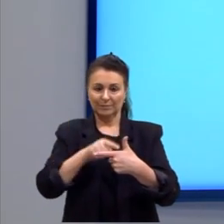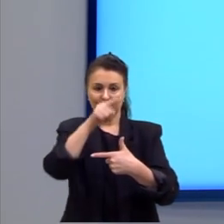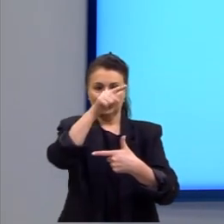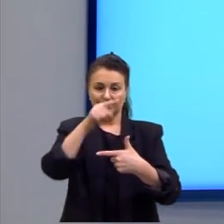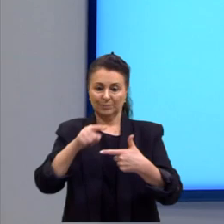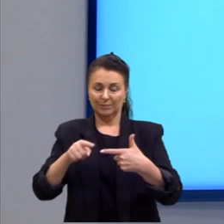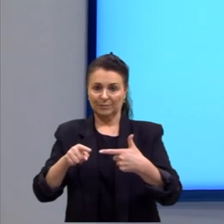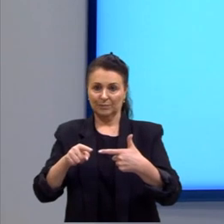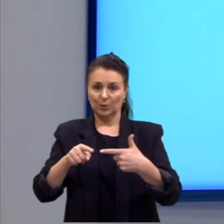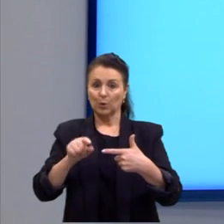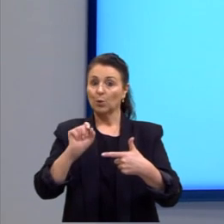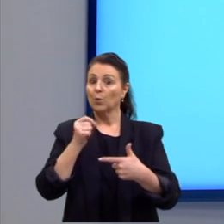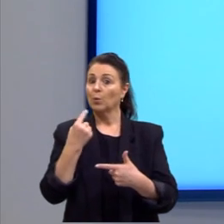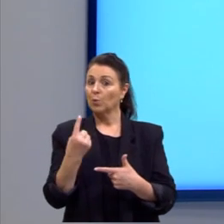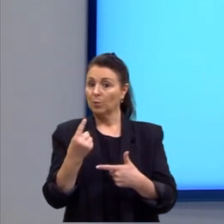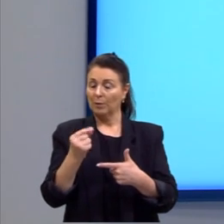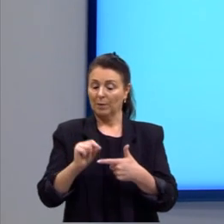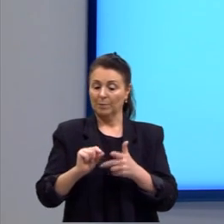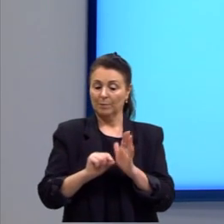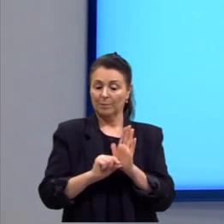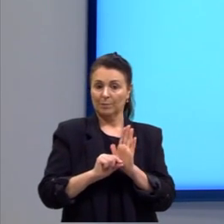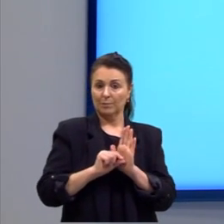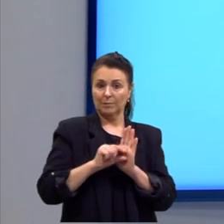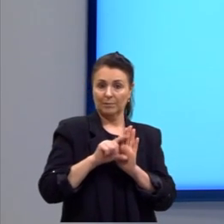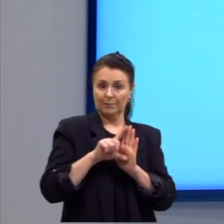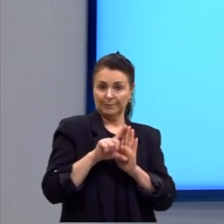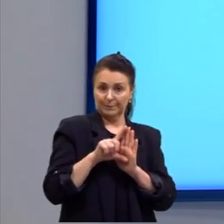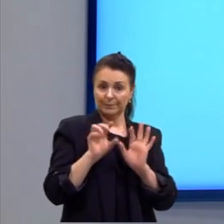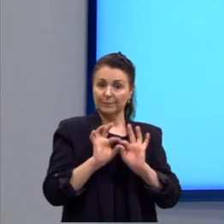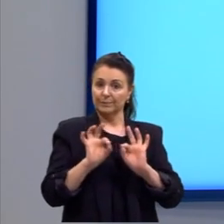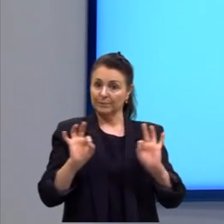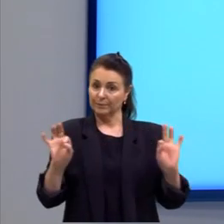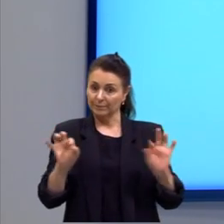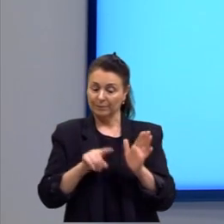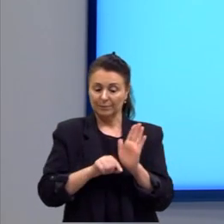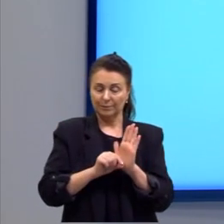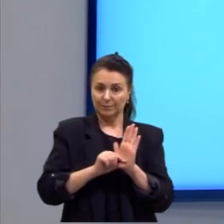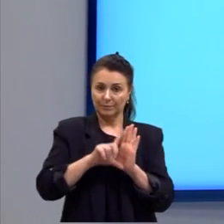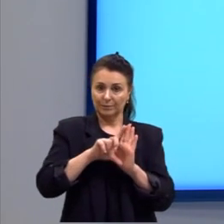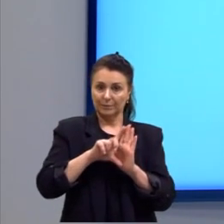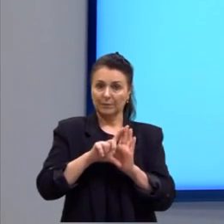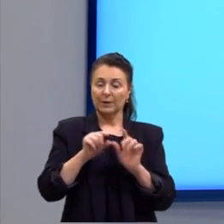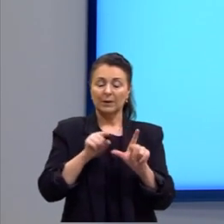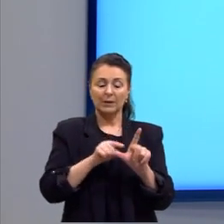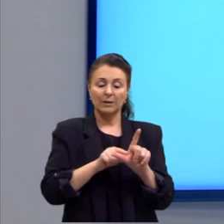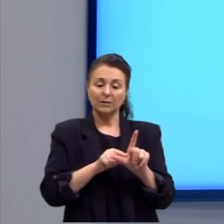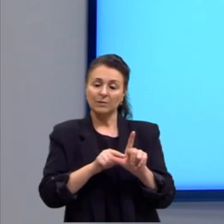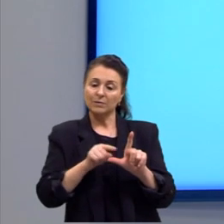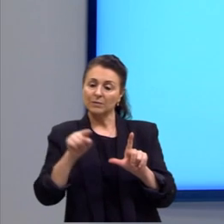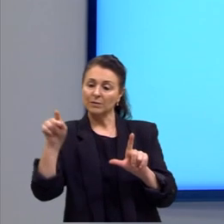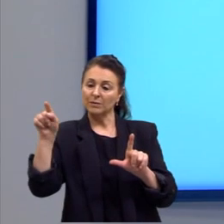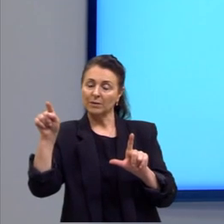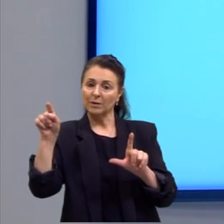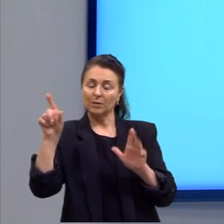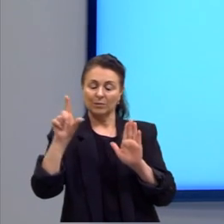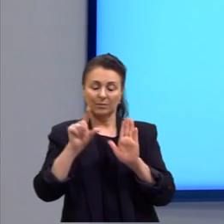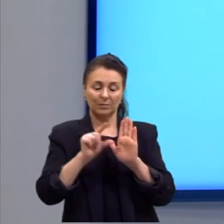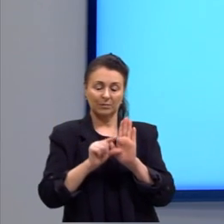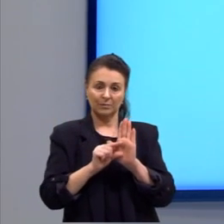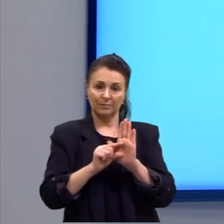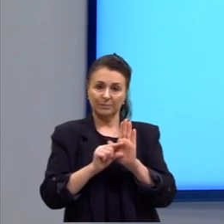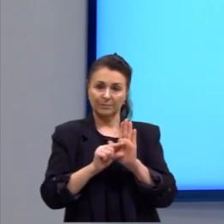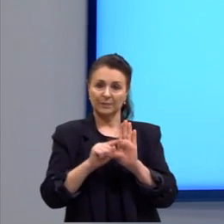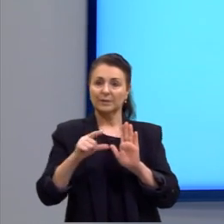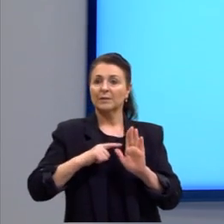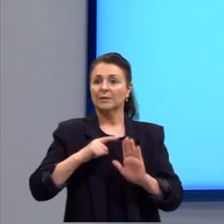chamada de diagonal maior que a Justamente a que tem o maior medida e a diagonal menor tá E aí